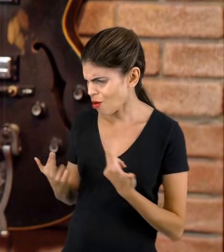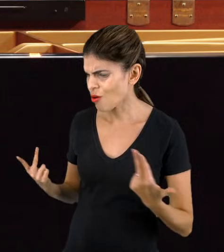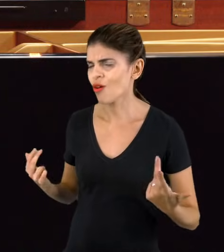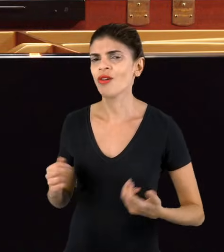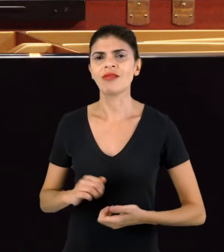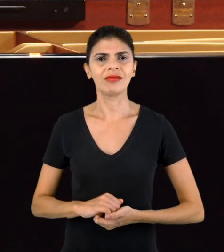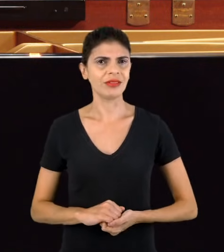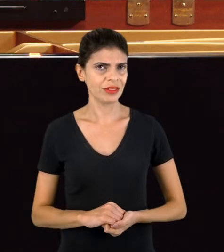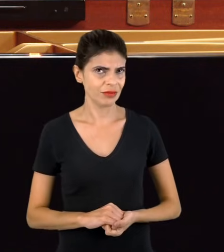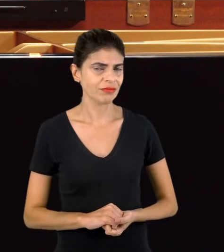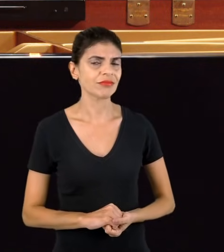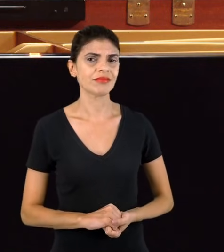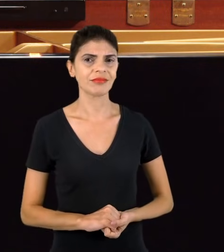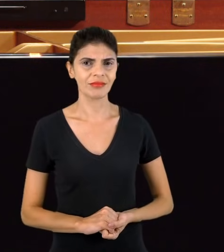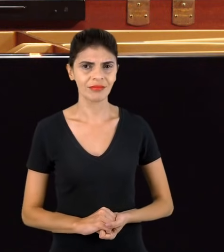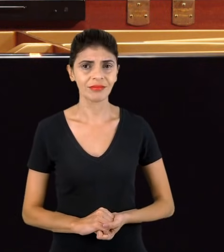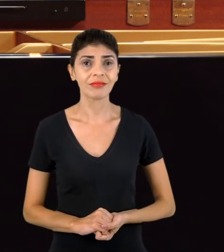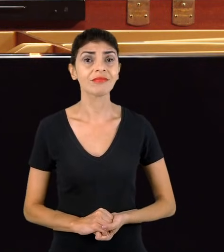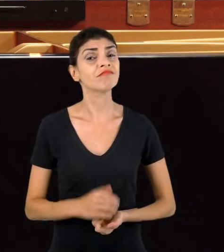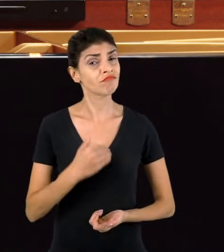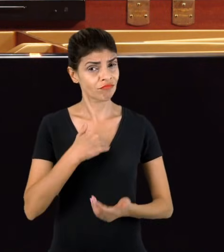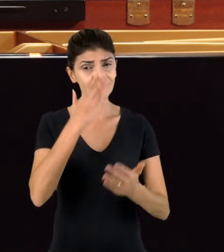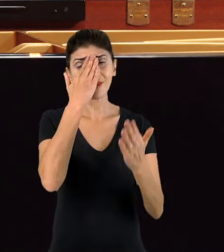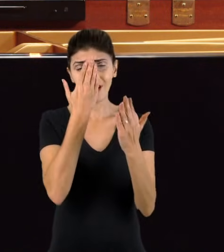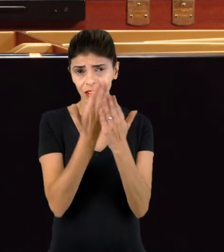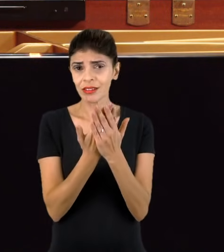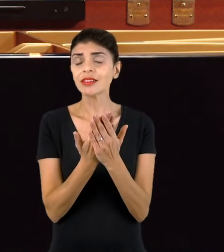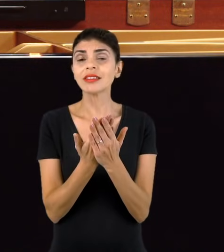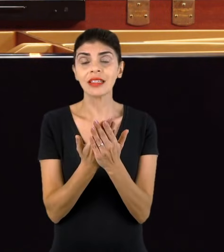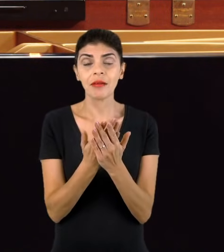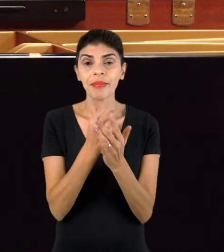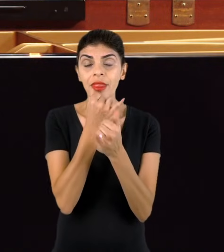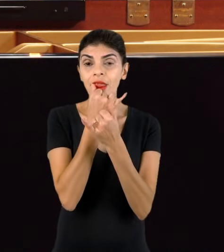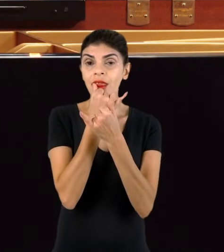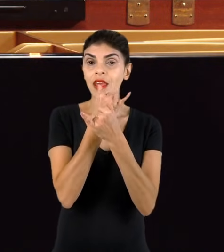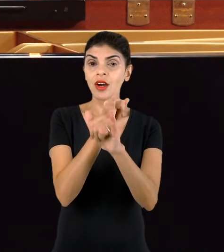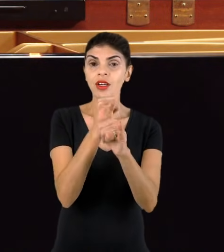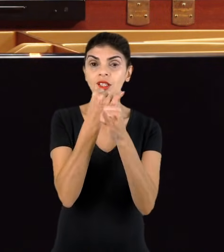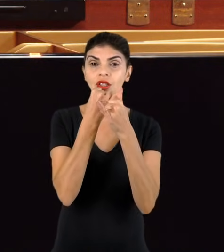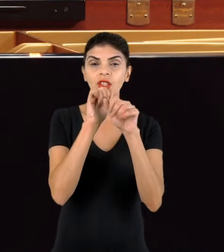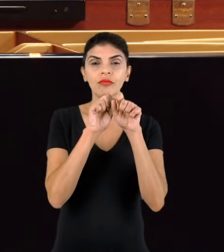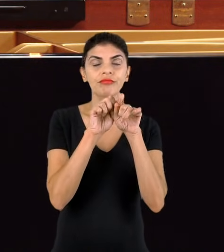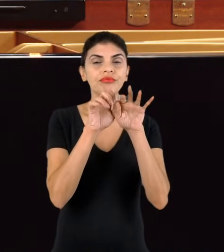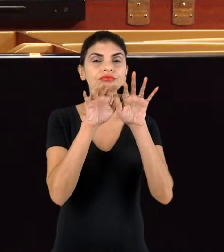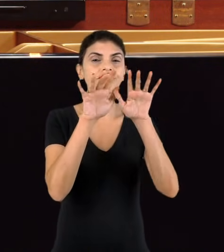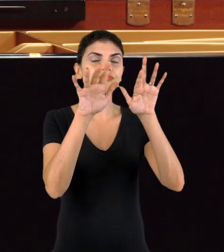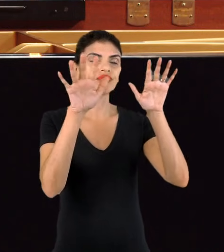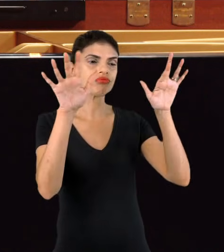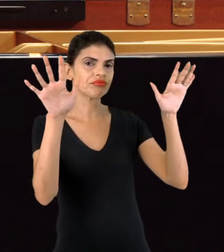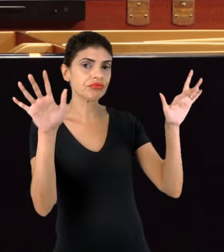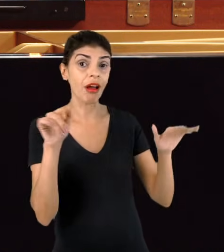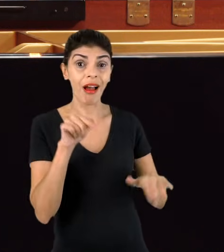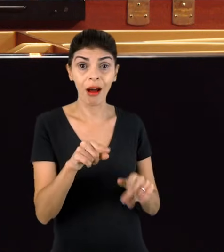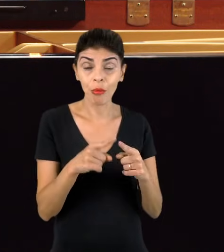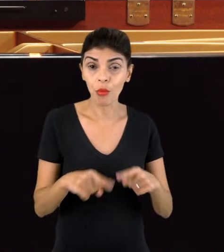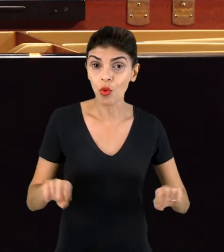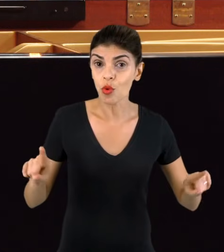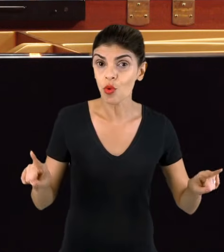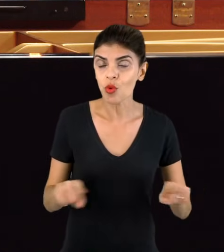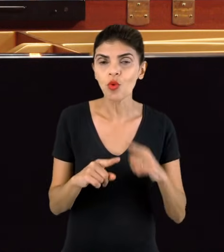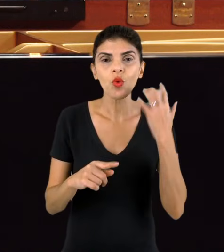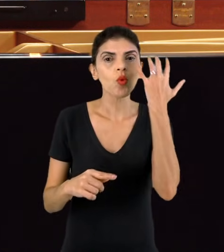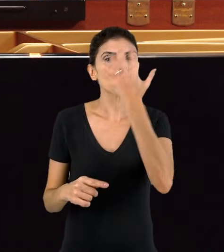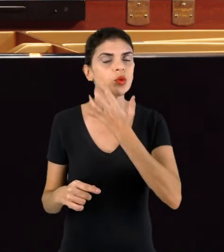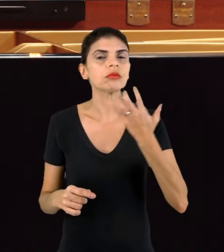buscar, tem muita coisa boa. É, Nossa Senhora. exatamente. Eu acredito muito numa energia que toma conta. Essa